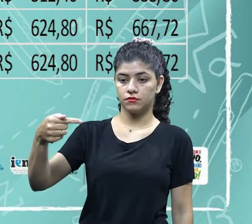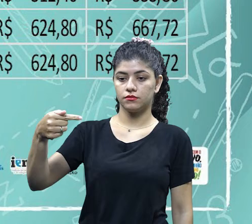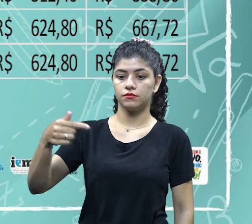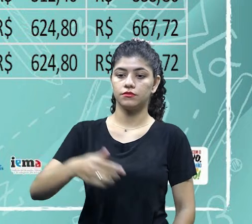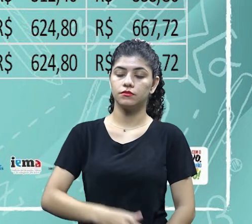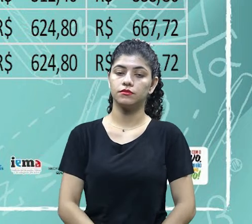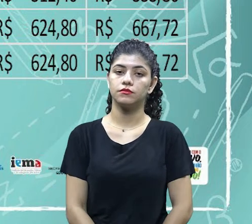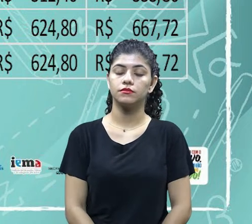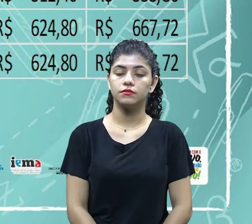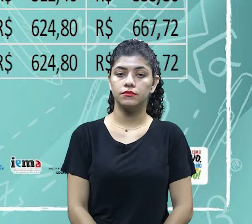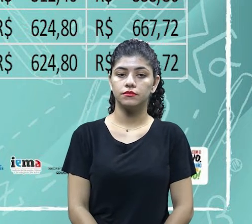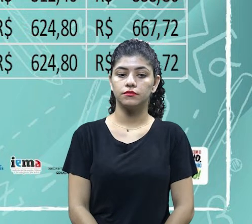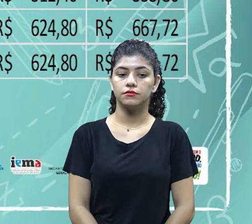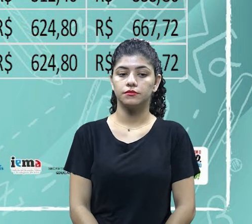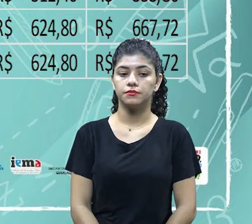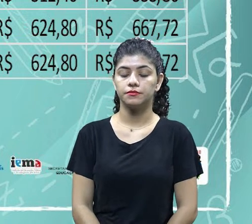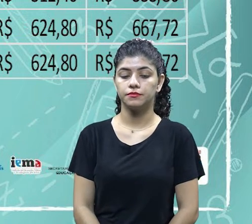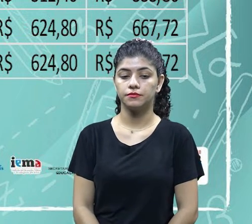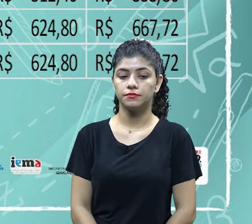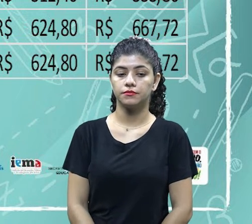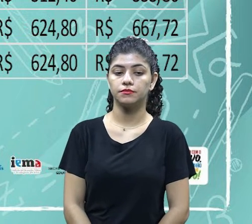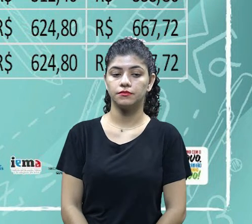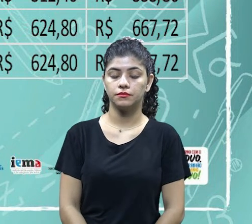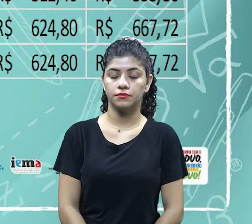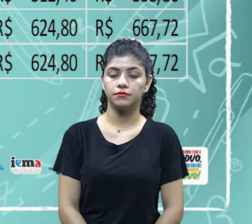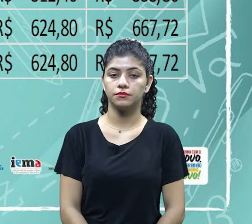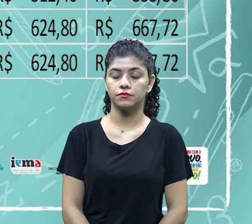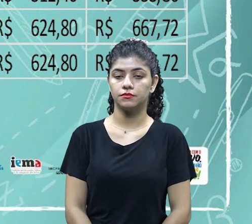6.224,80. E em junho, R$